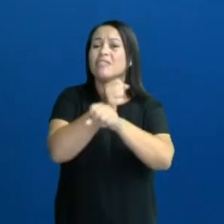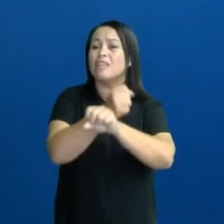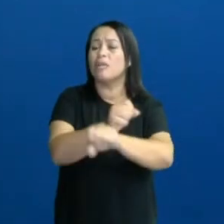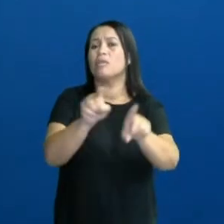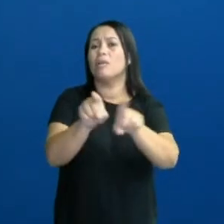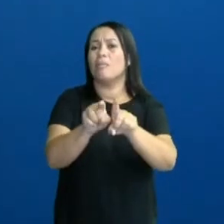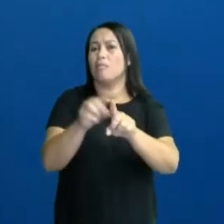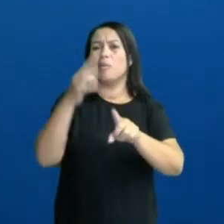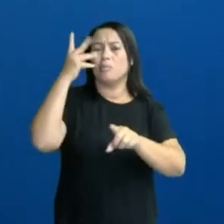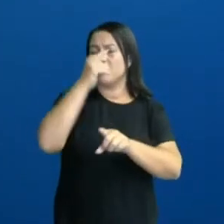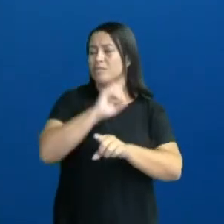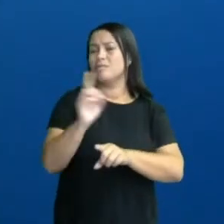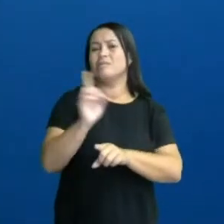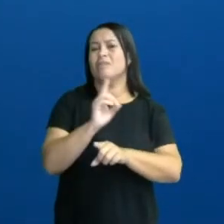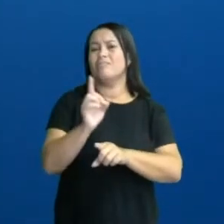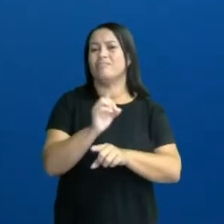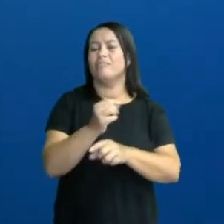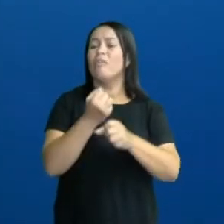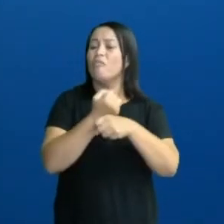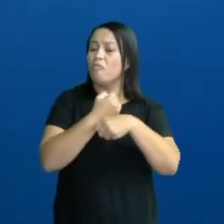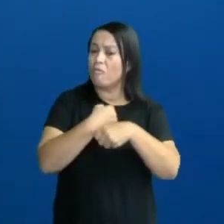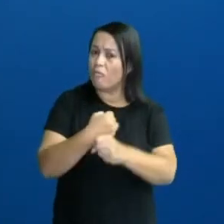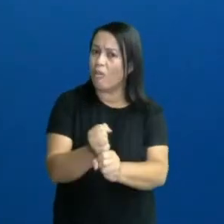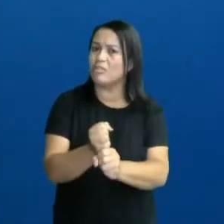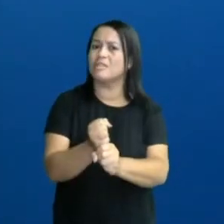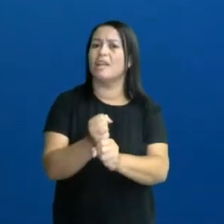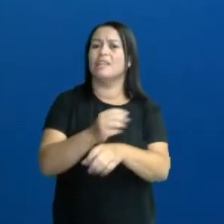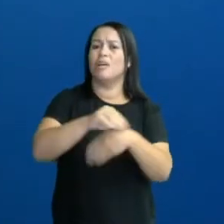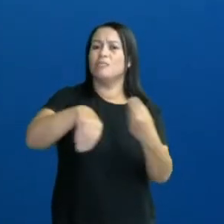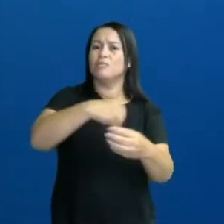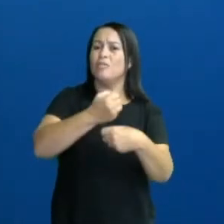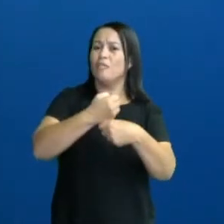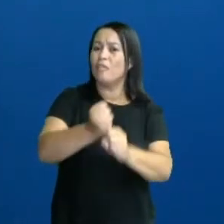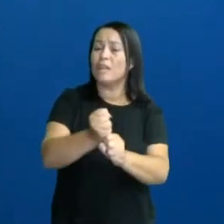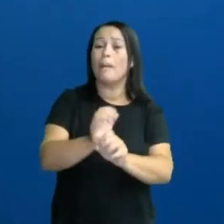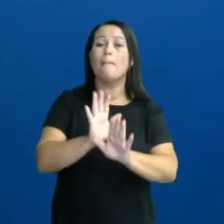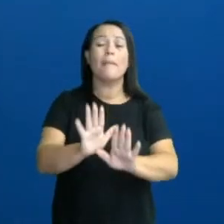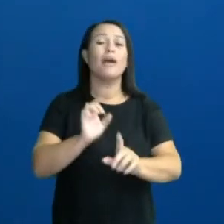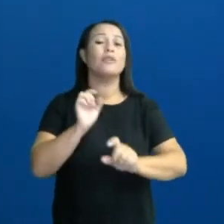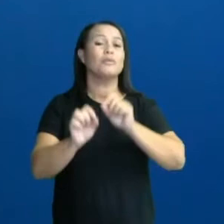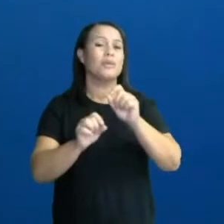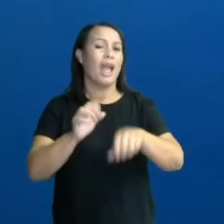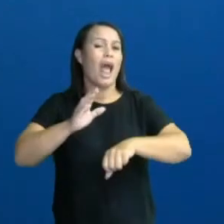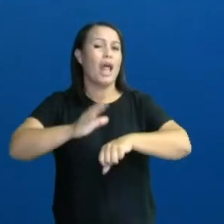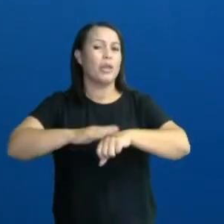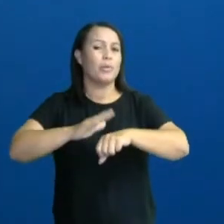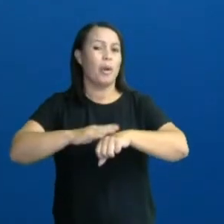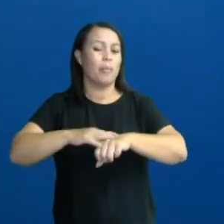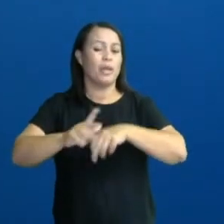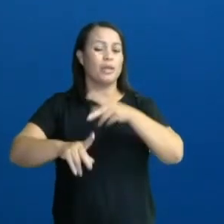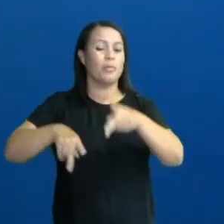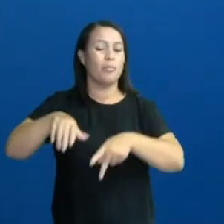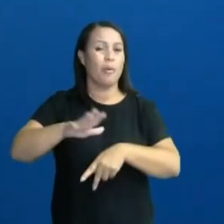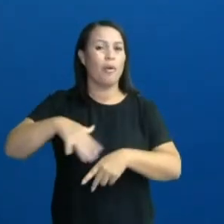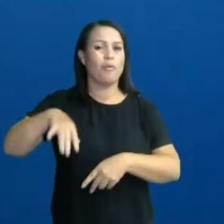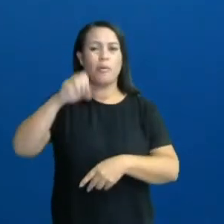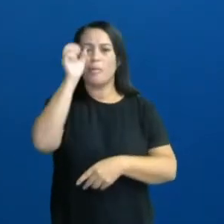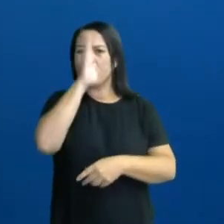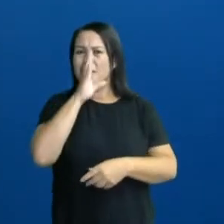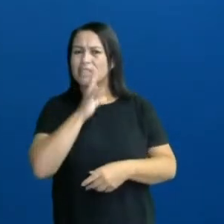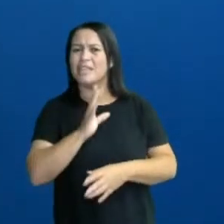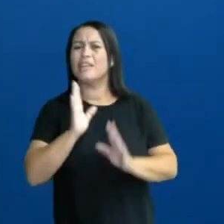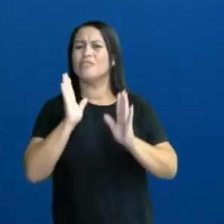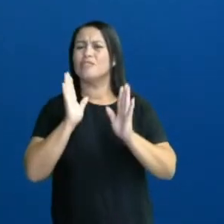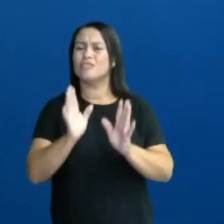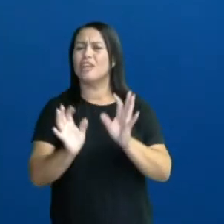o processo que foi forçado, né? Essa mistura forçada. Mas atualmente o povo brasileiro que se formou, que está